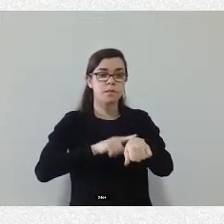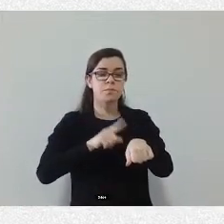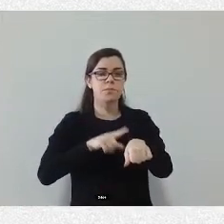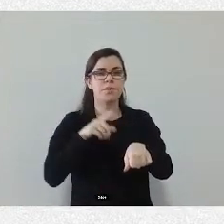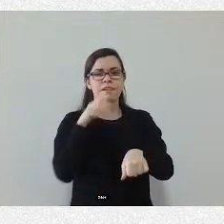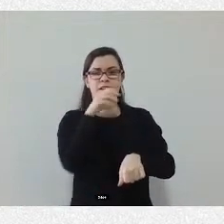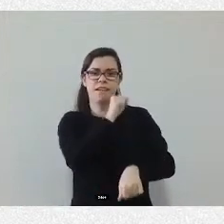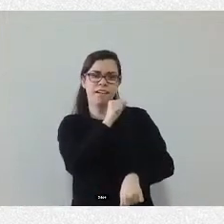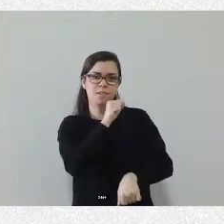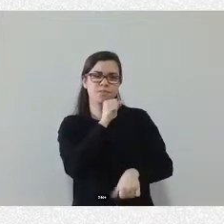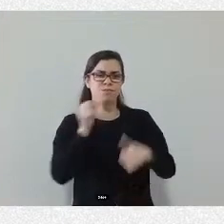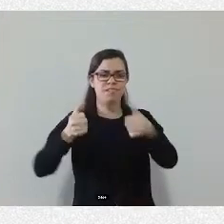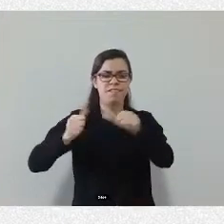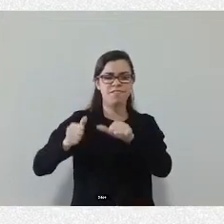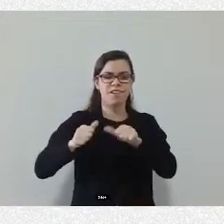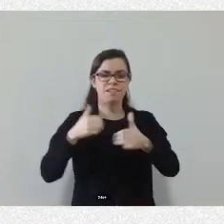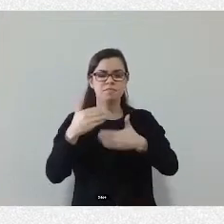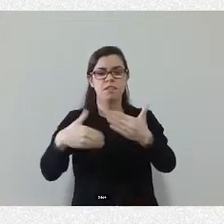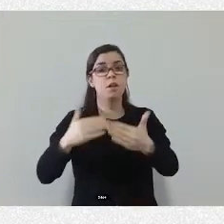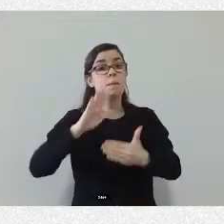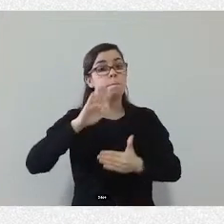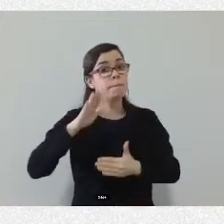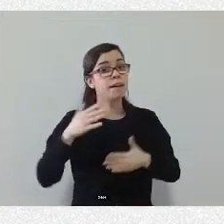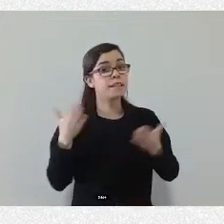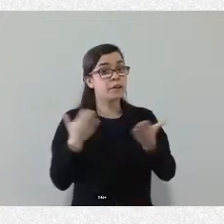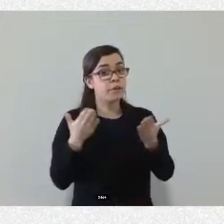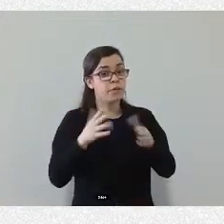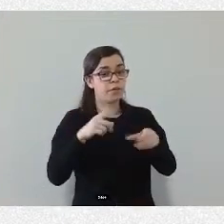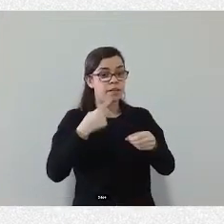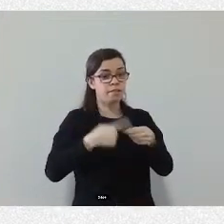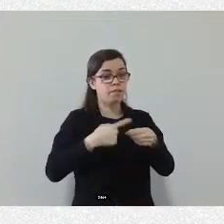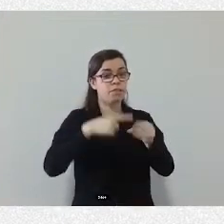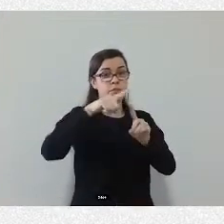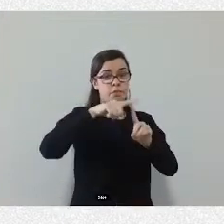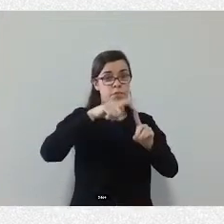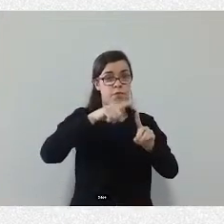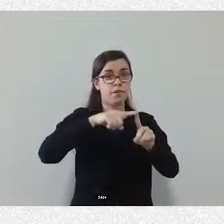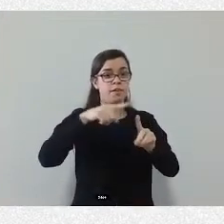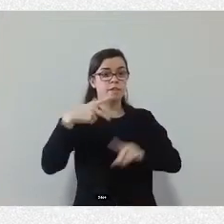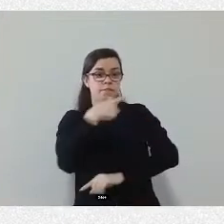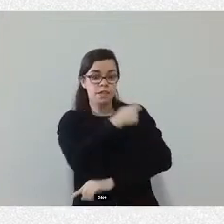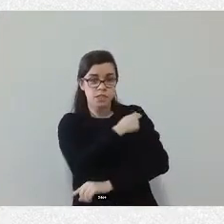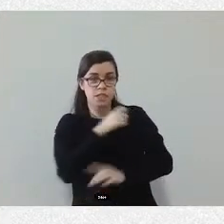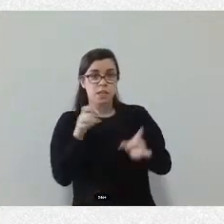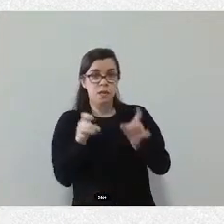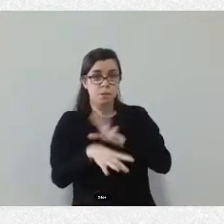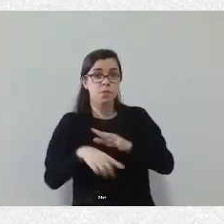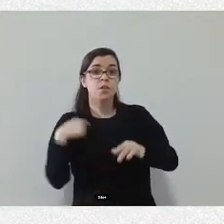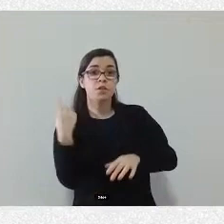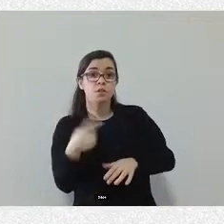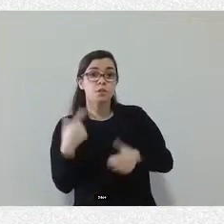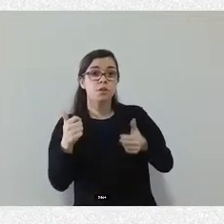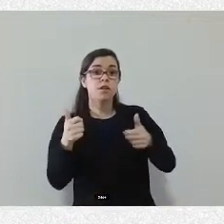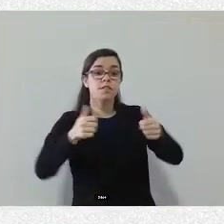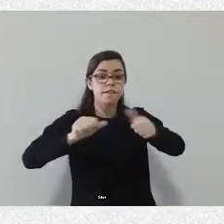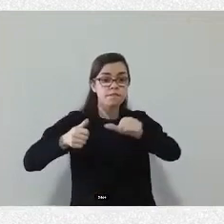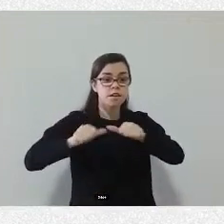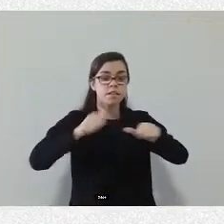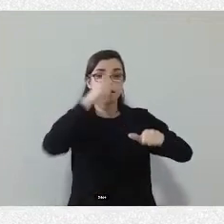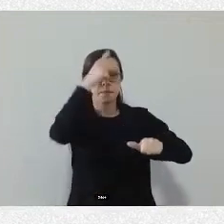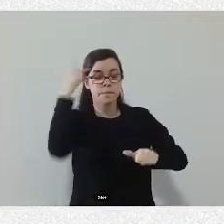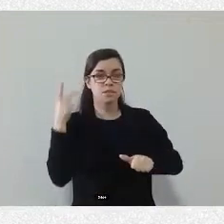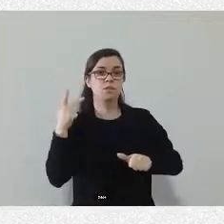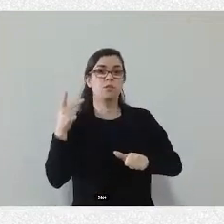estaremos acompanhando os participantes por até um ano. Então, isso nos dá a oportunidade de avaliar a efetividade,